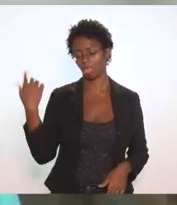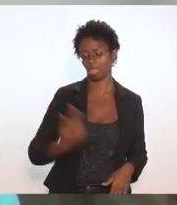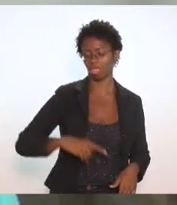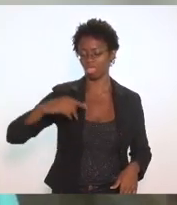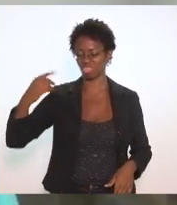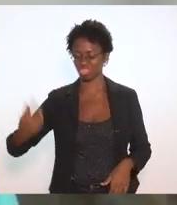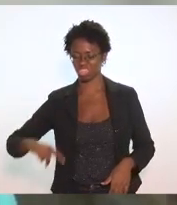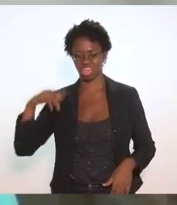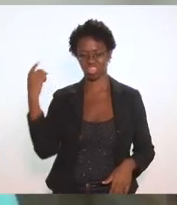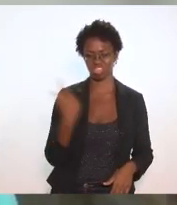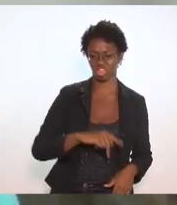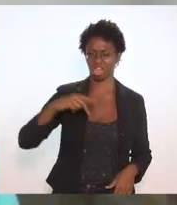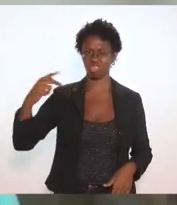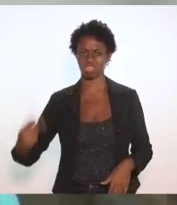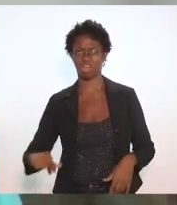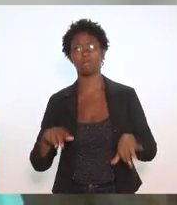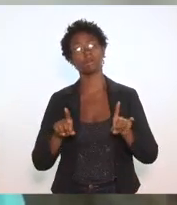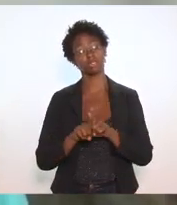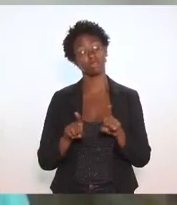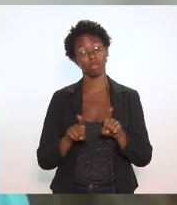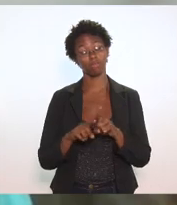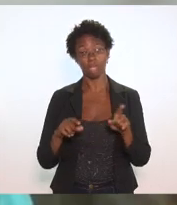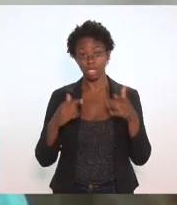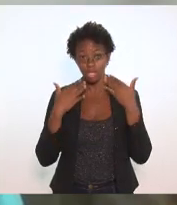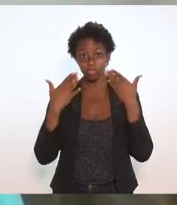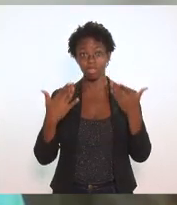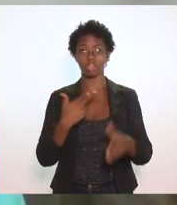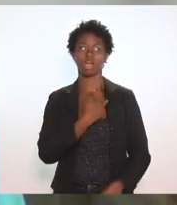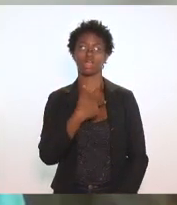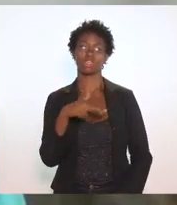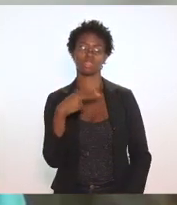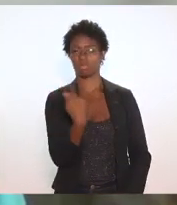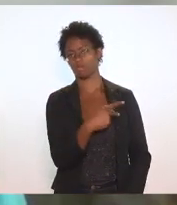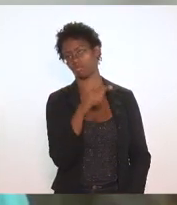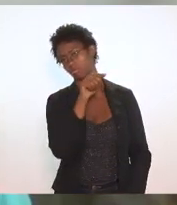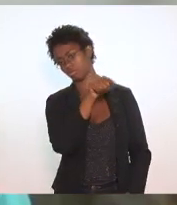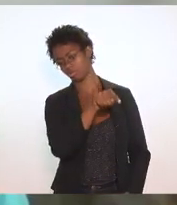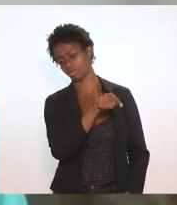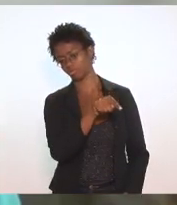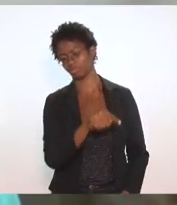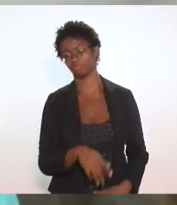a dar também a sua expressão religiosa, que era o culto